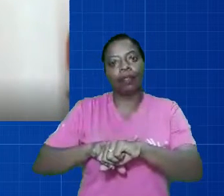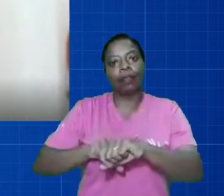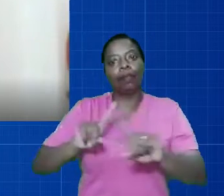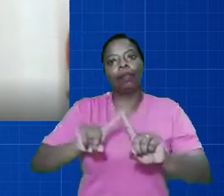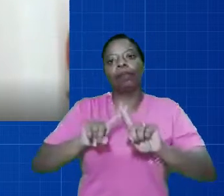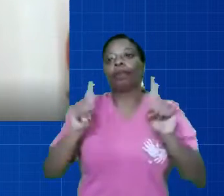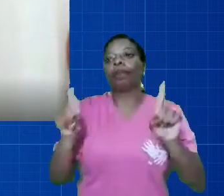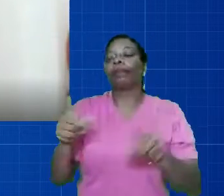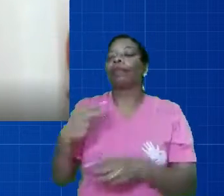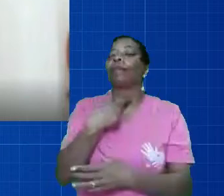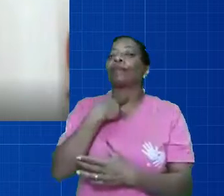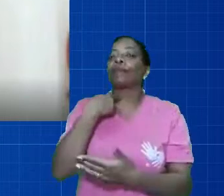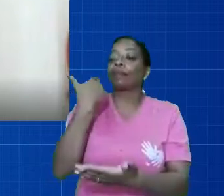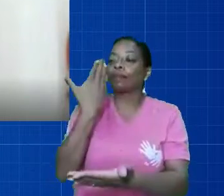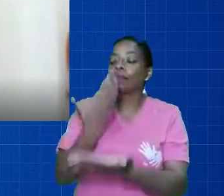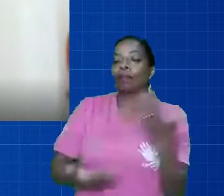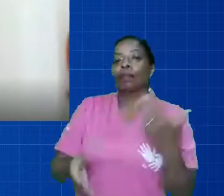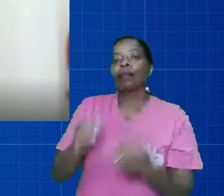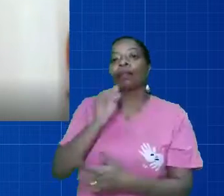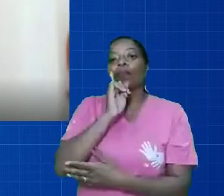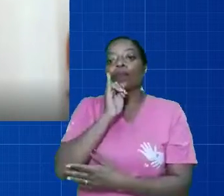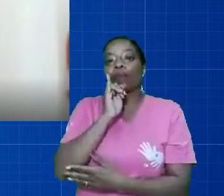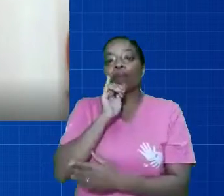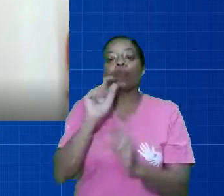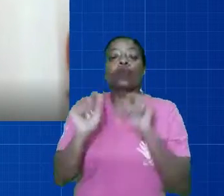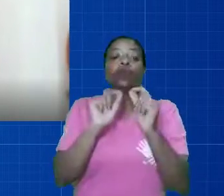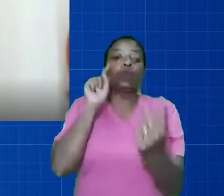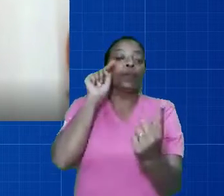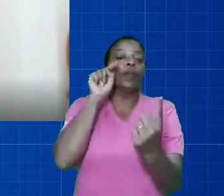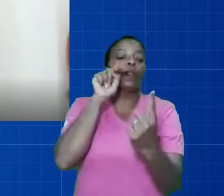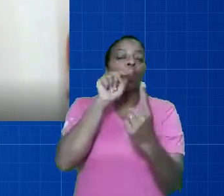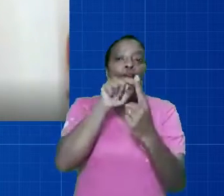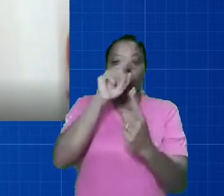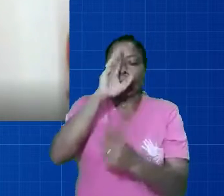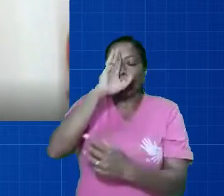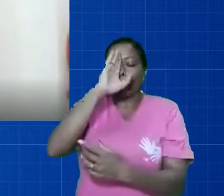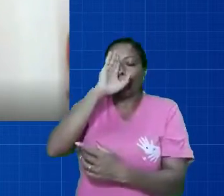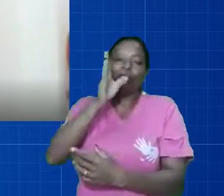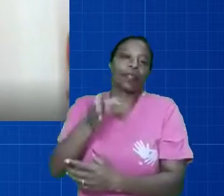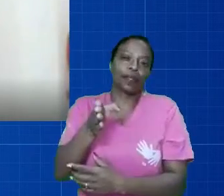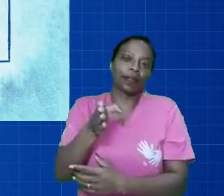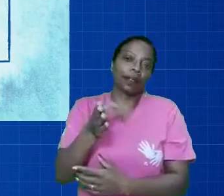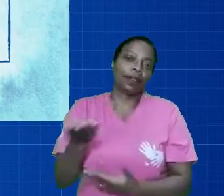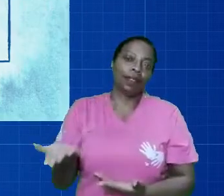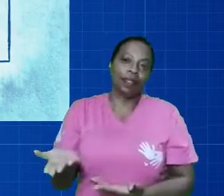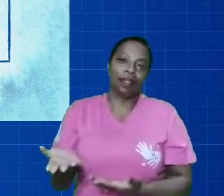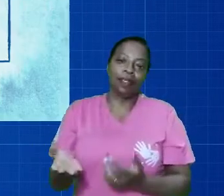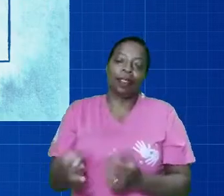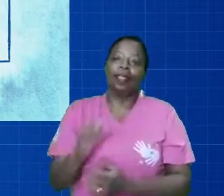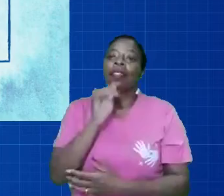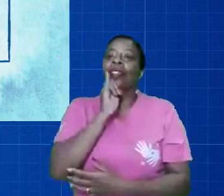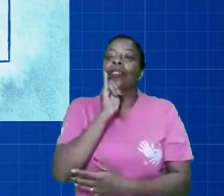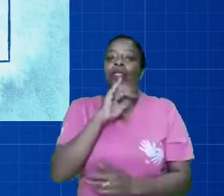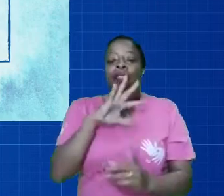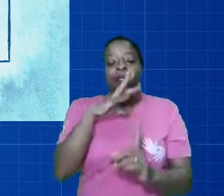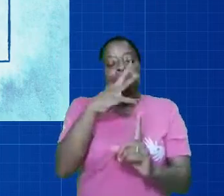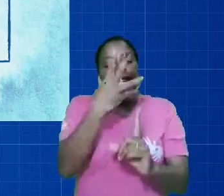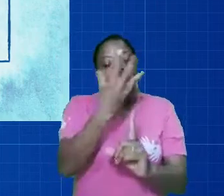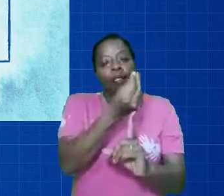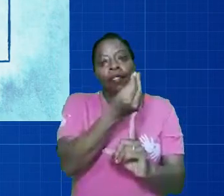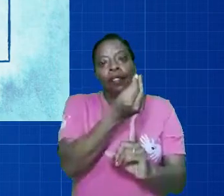à ciência e à oficina de arte, ao ensino de arte, né? A arte, especialmente.